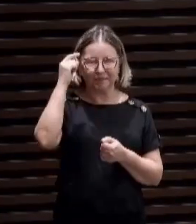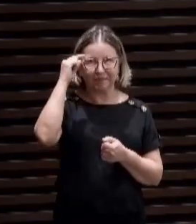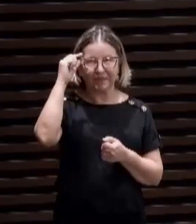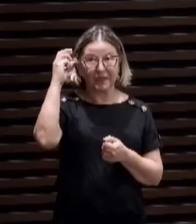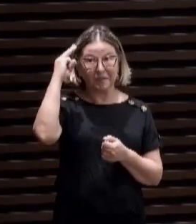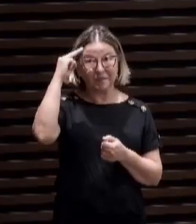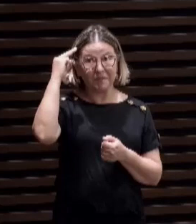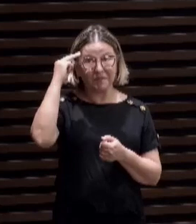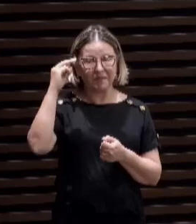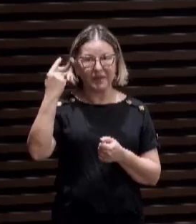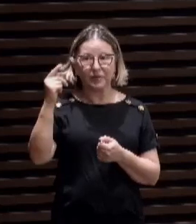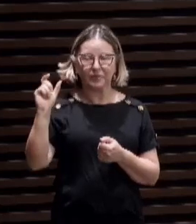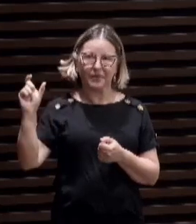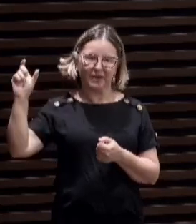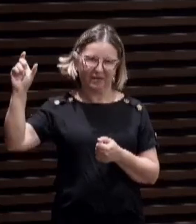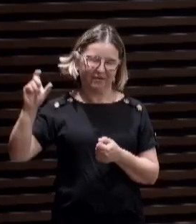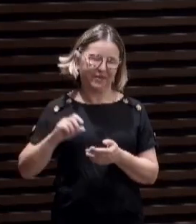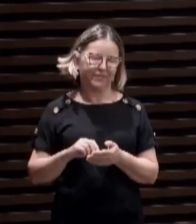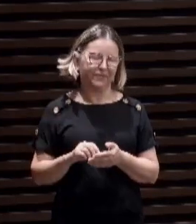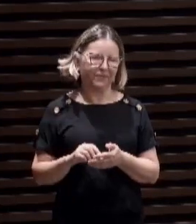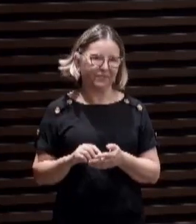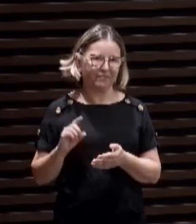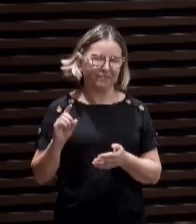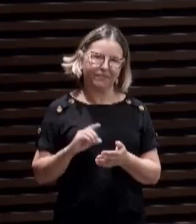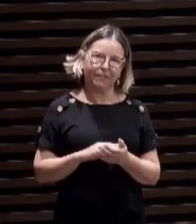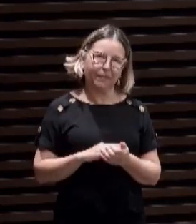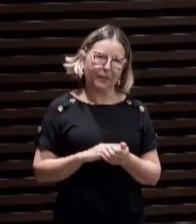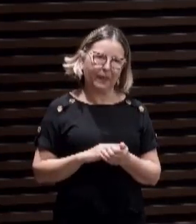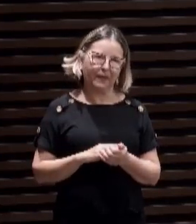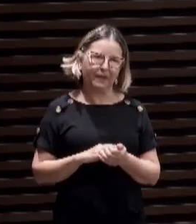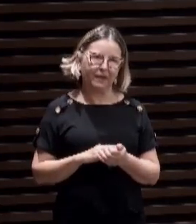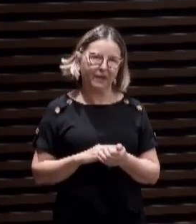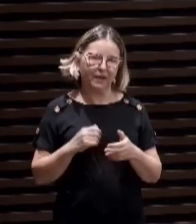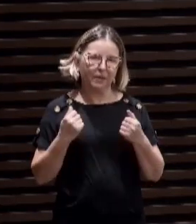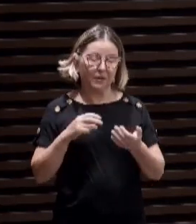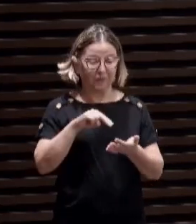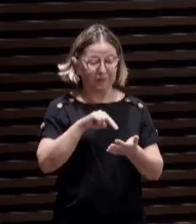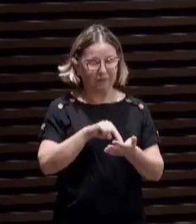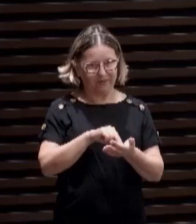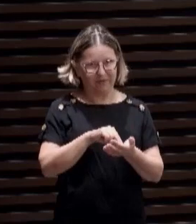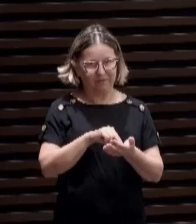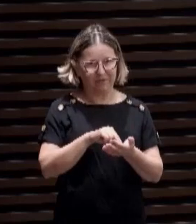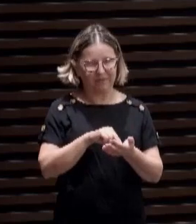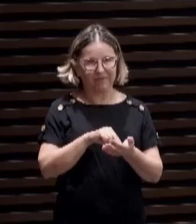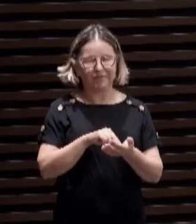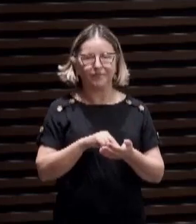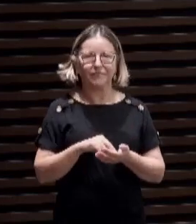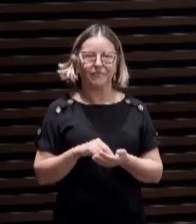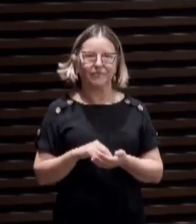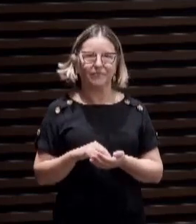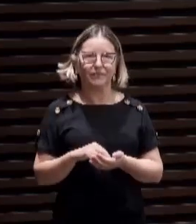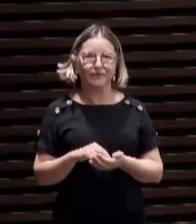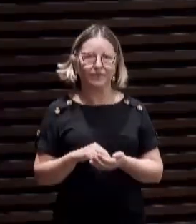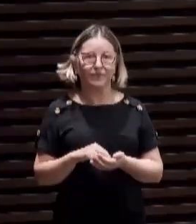joelhos trôpegos, e fazer caminhos retos para os pés, para que não se extravie o que é manco, antes seja curado. Que o Senhor